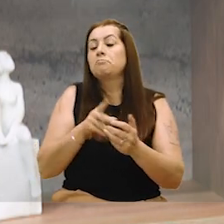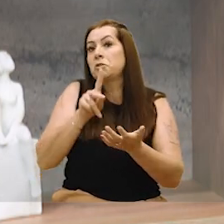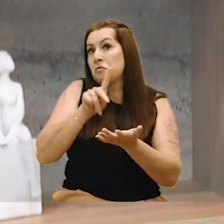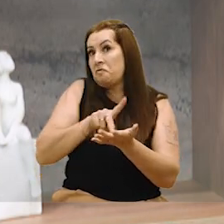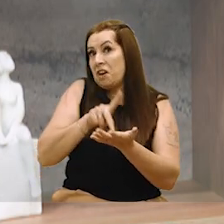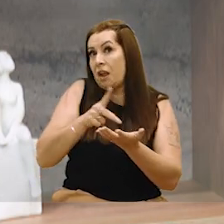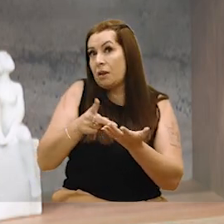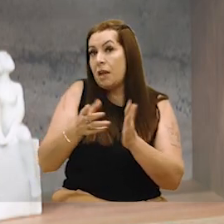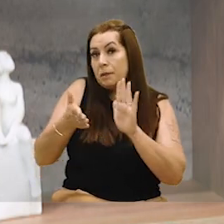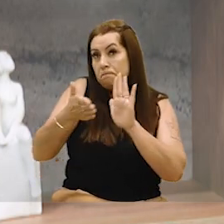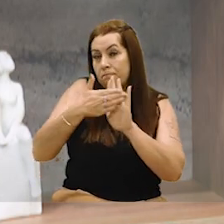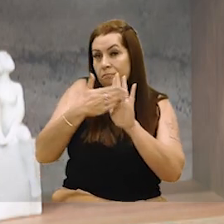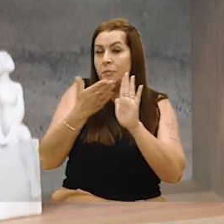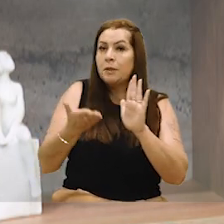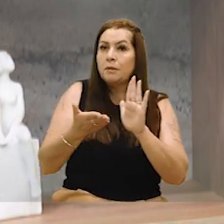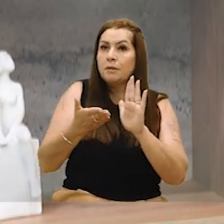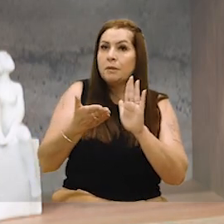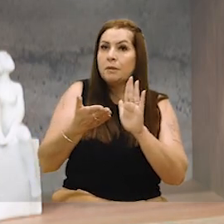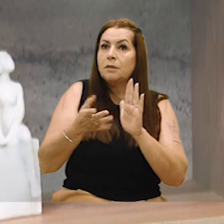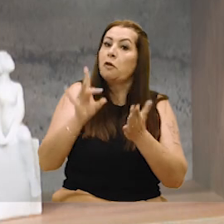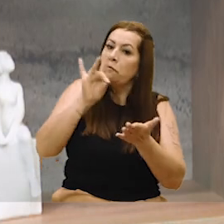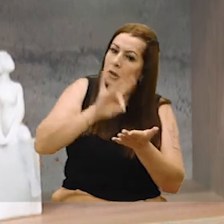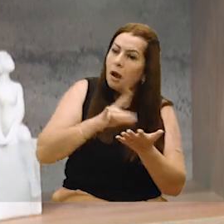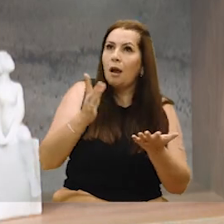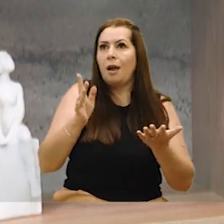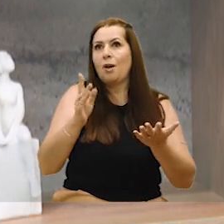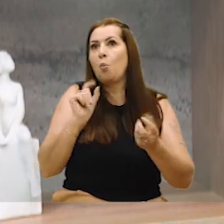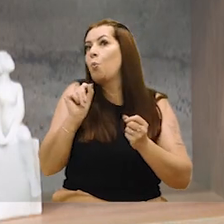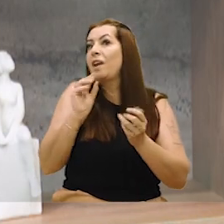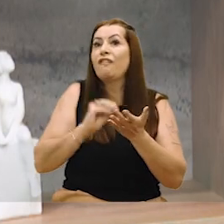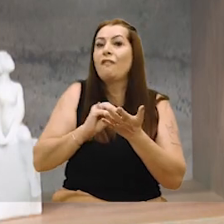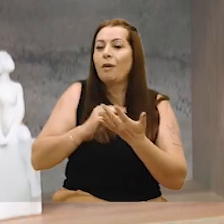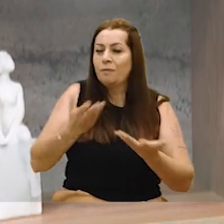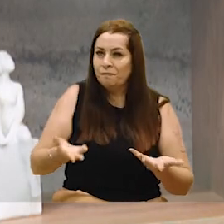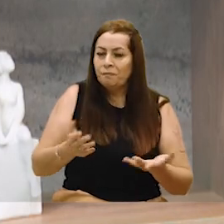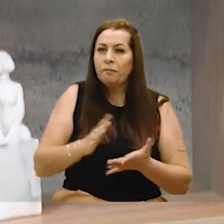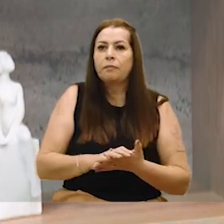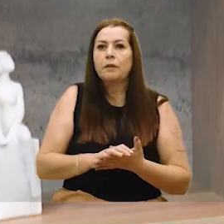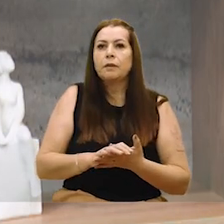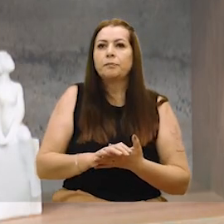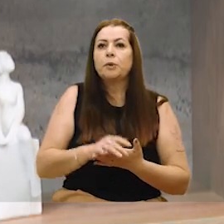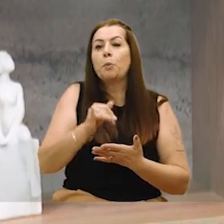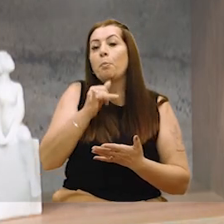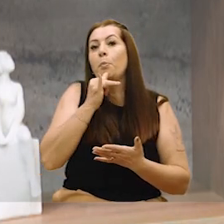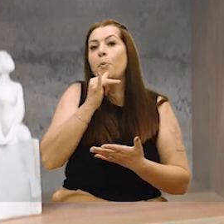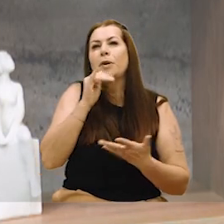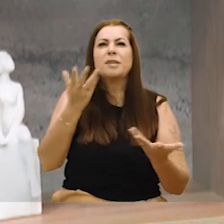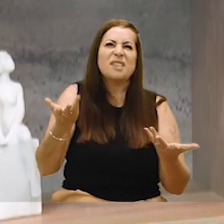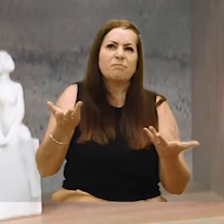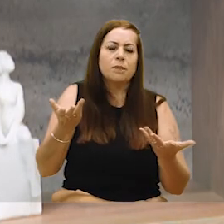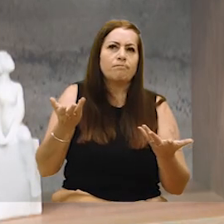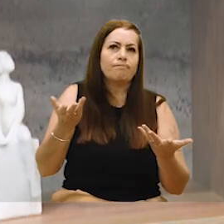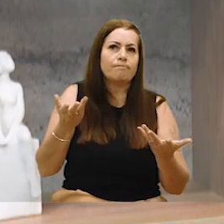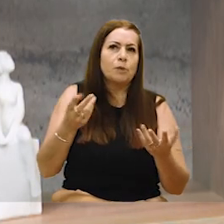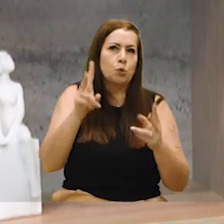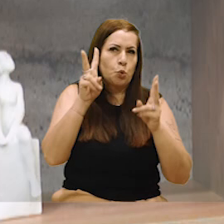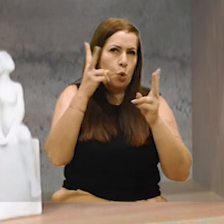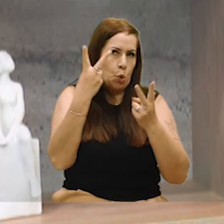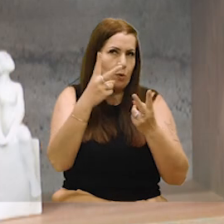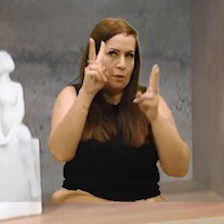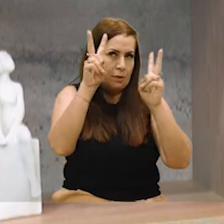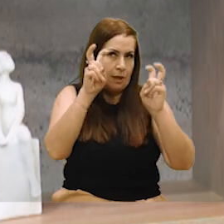se de fato as pautas se consolidarão ou o que faltará. Pegando, por exemplo, eu vou tratar de